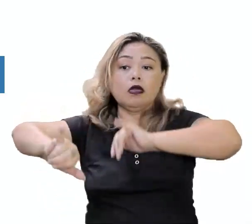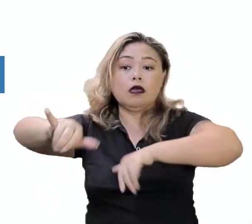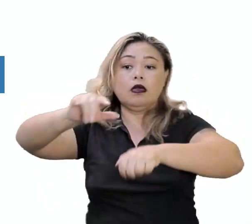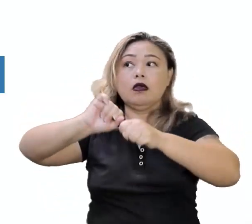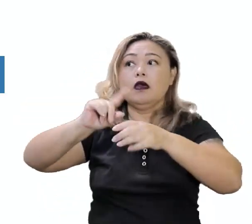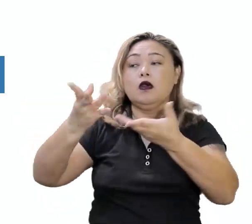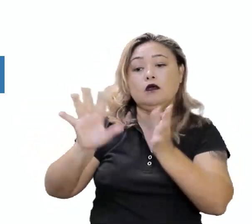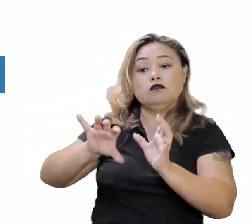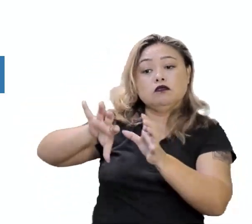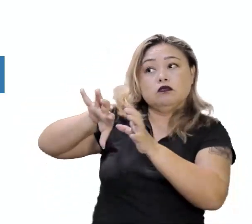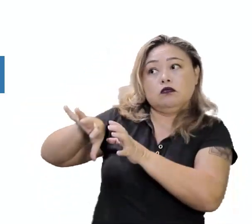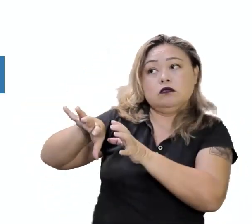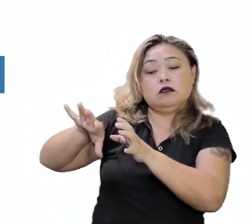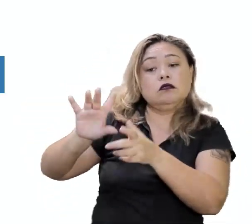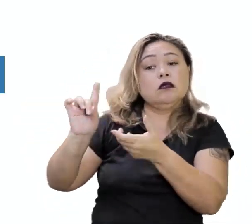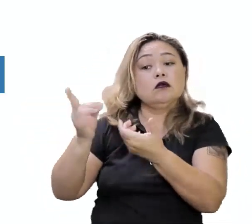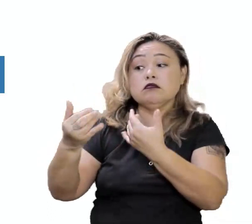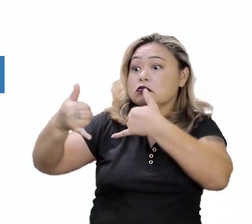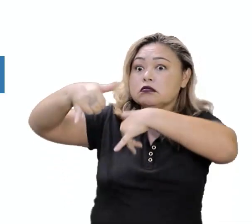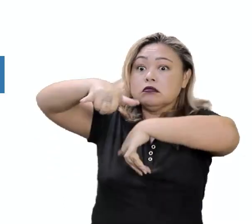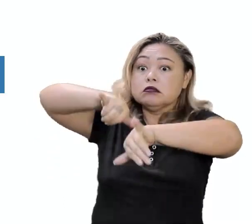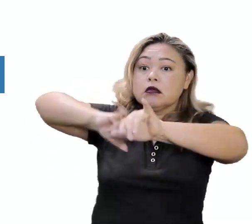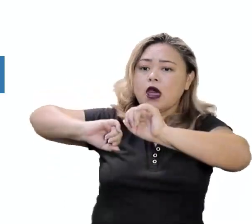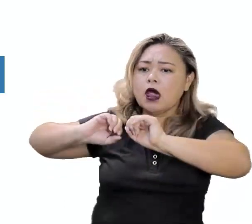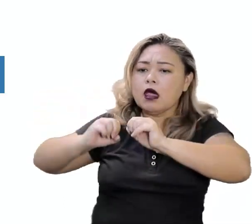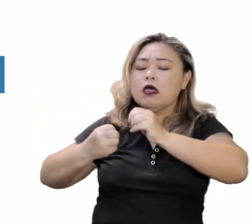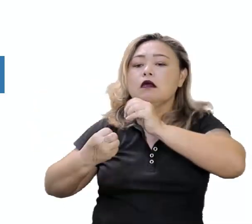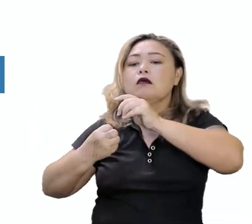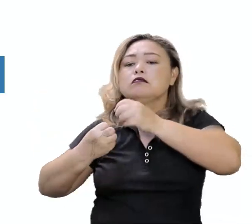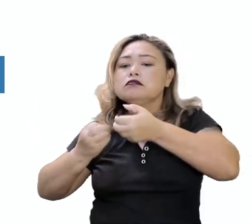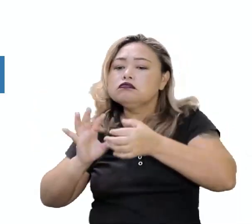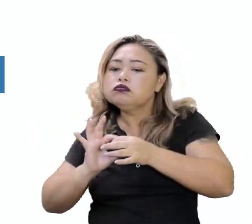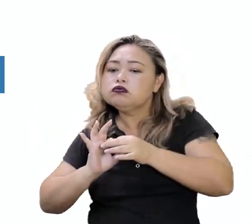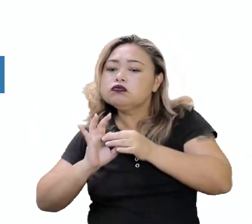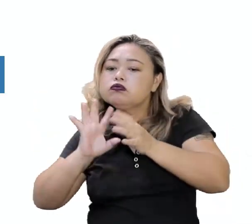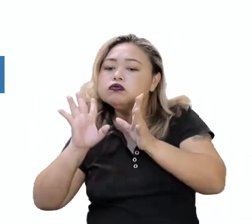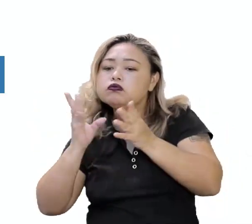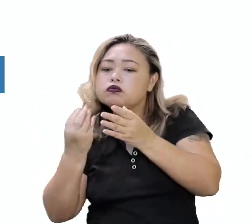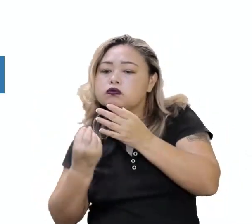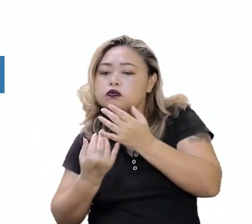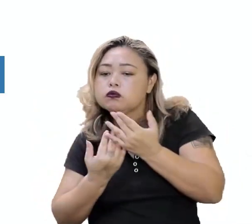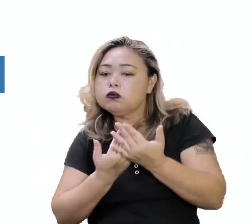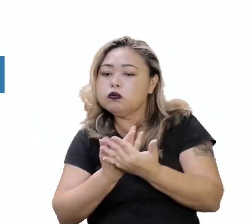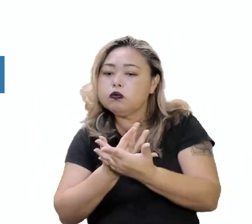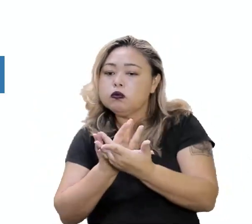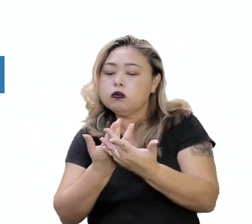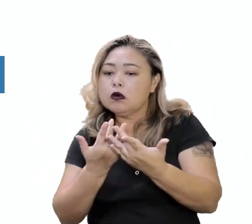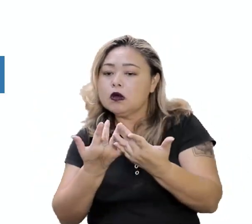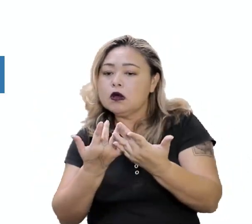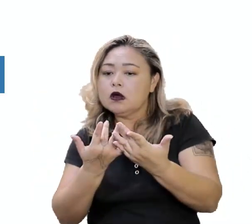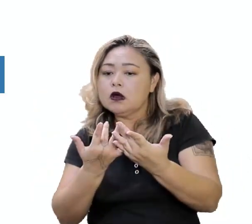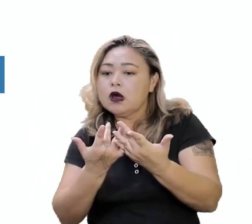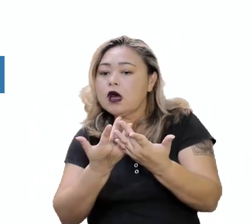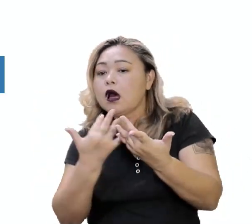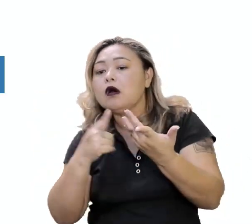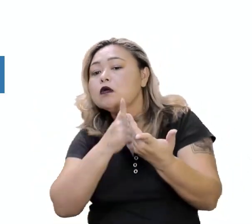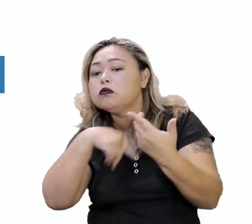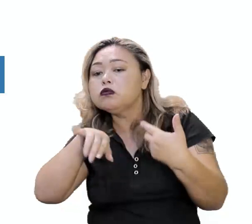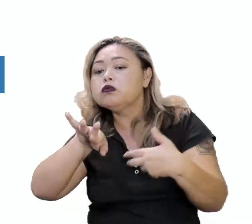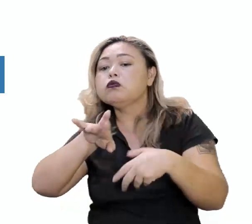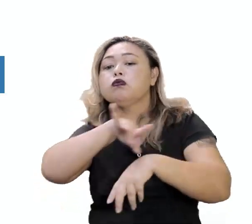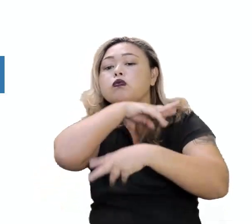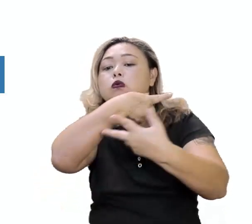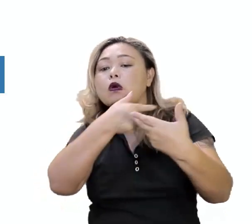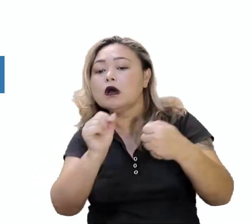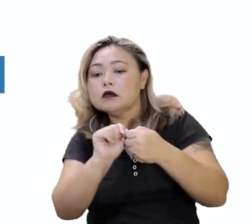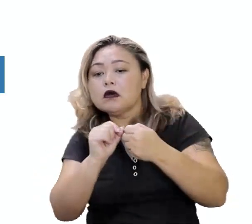químicos. Tá? Desde a liberação de componentes, né? Que os animais, os